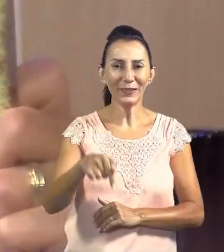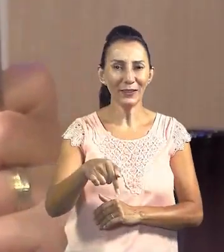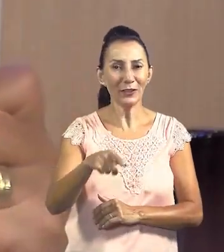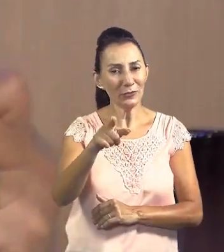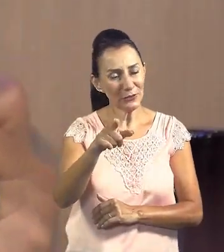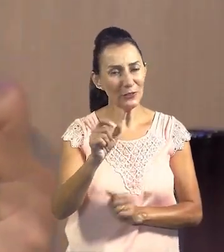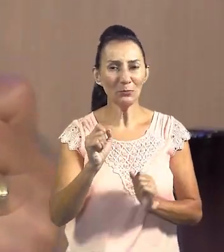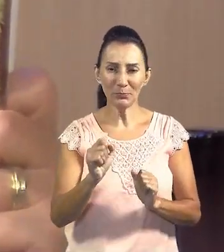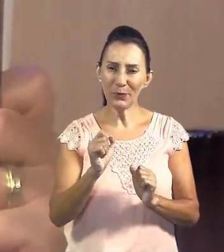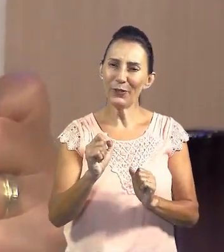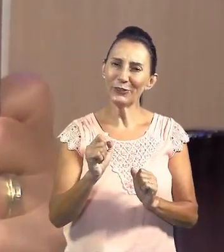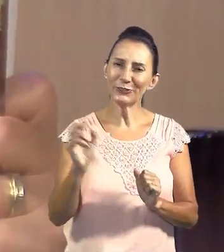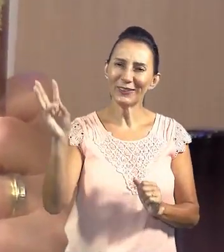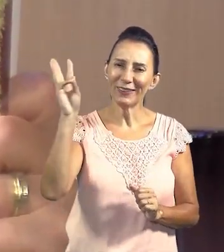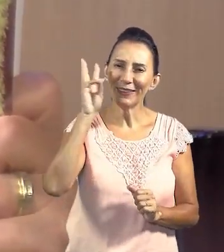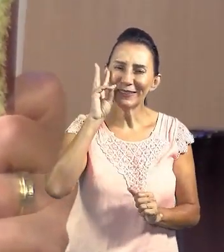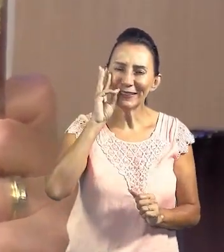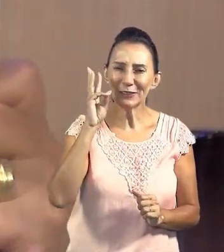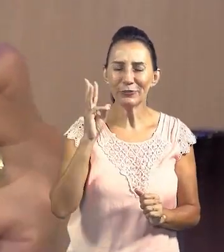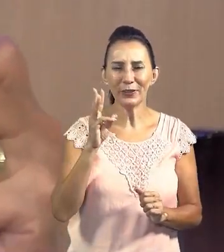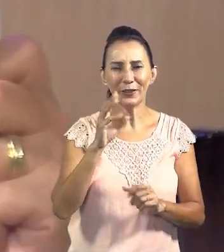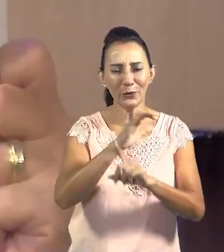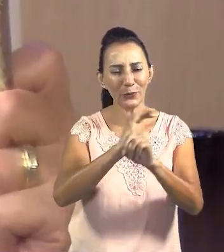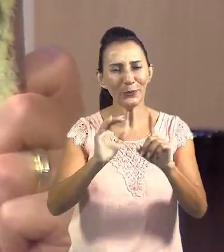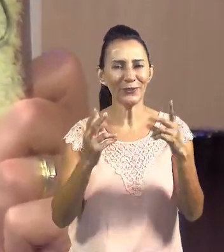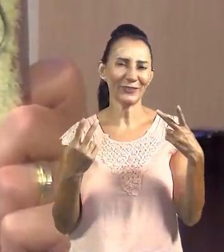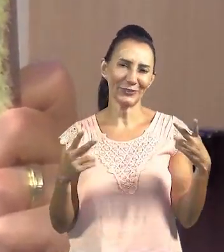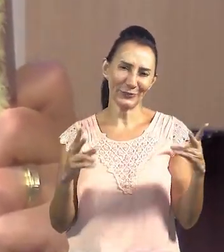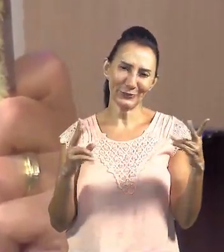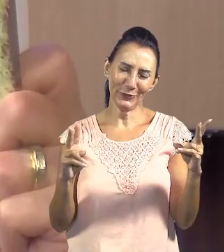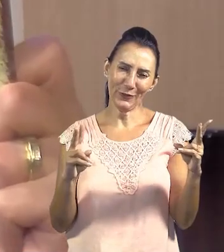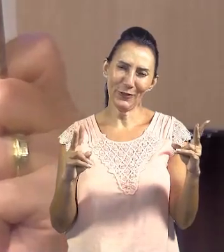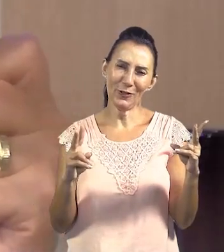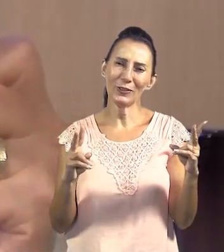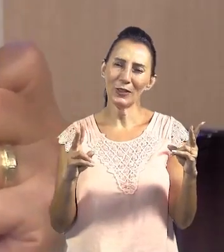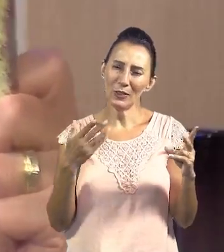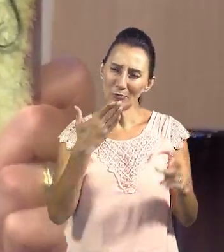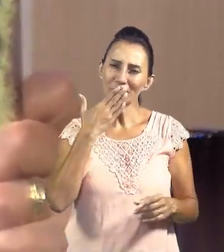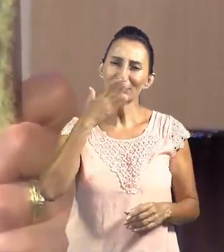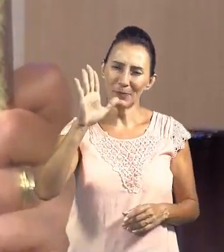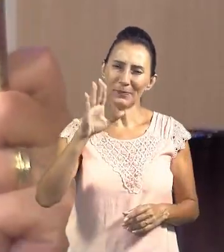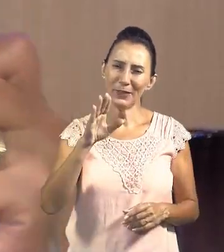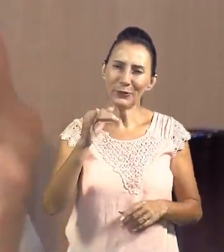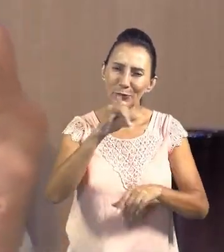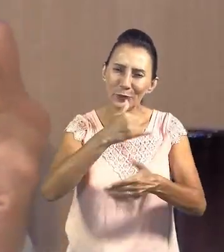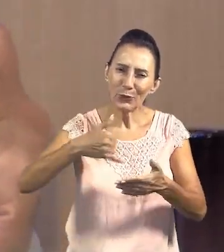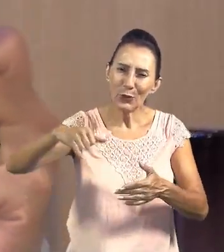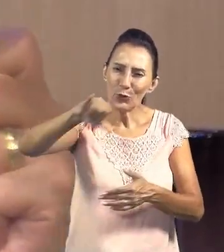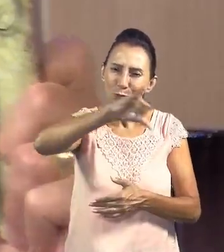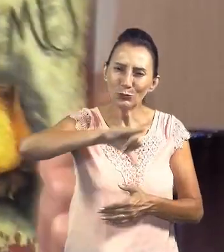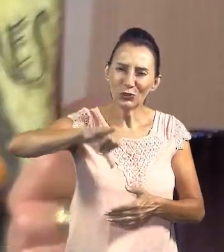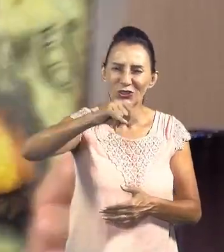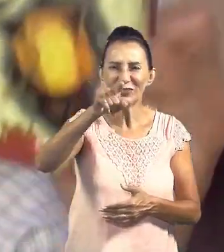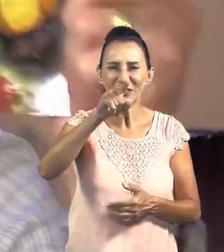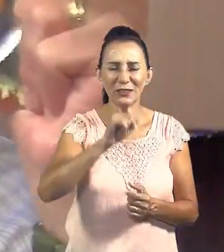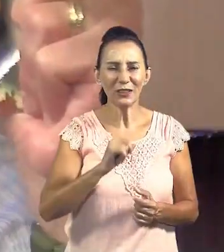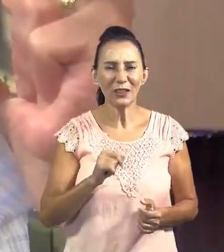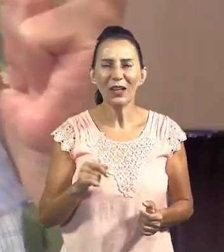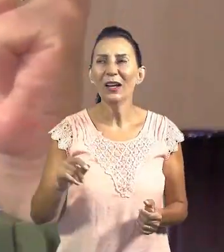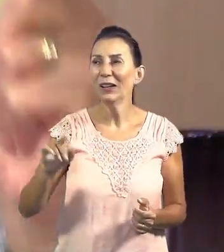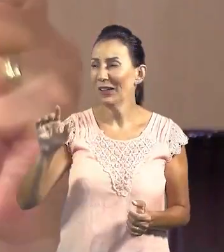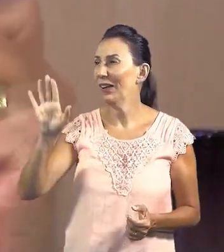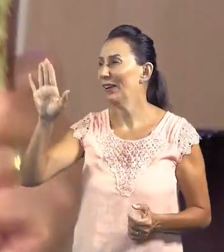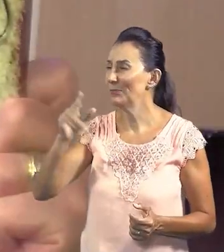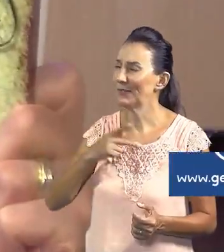E você pode fazer uma campanha também na terça-feira da vitória. Eu prometo ungir você. Você fala: pastor, eu tenho um